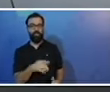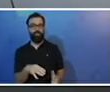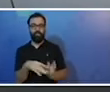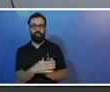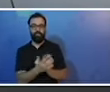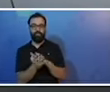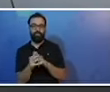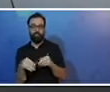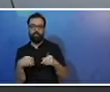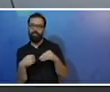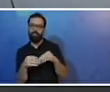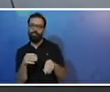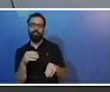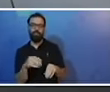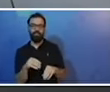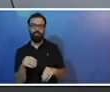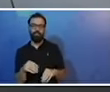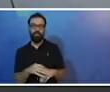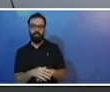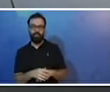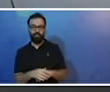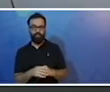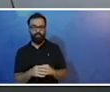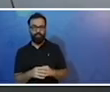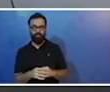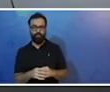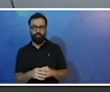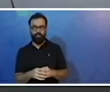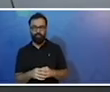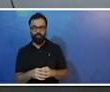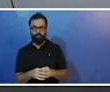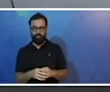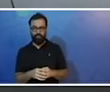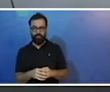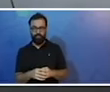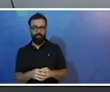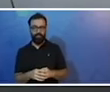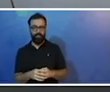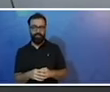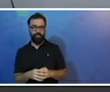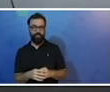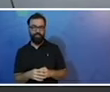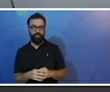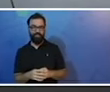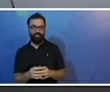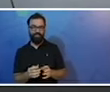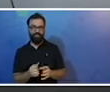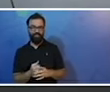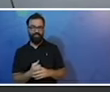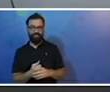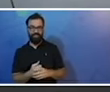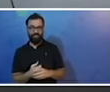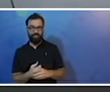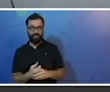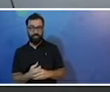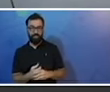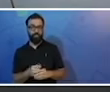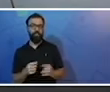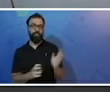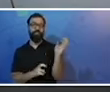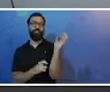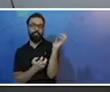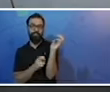seu corpo é todo mole Estica encle e o seu corpo é todo mole é assim que